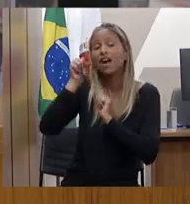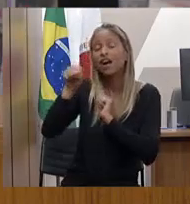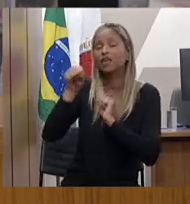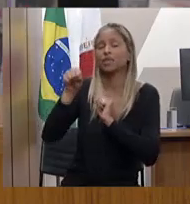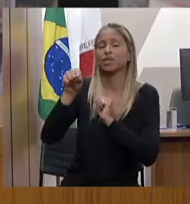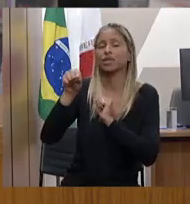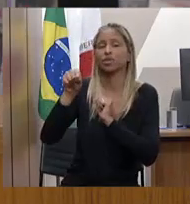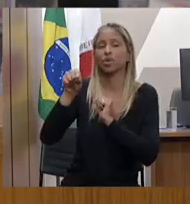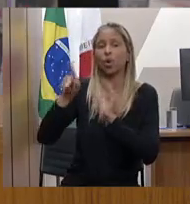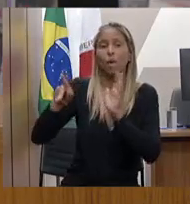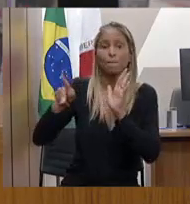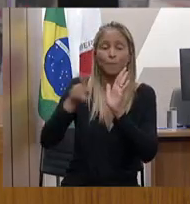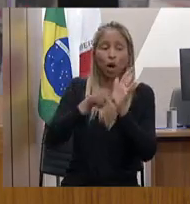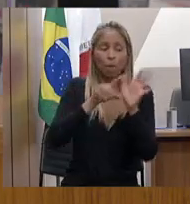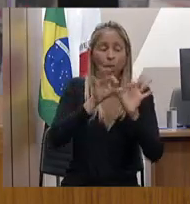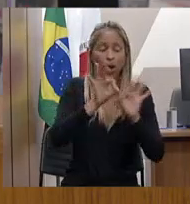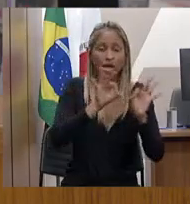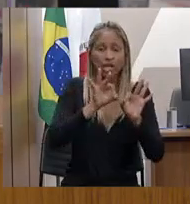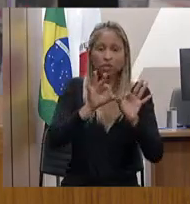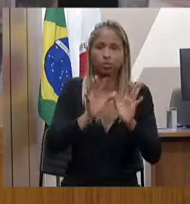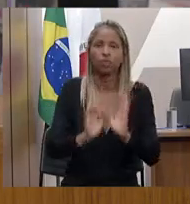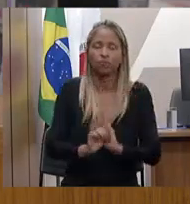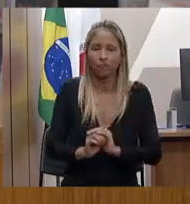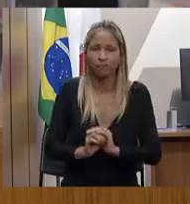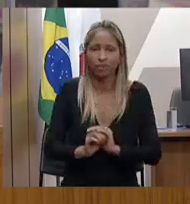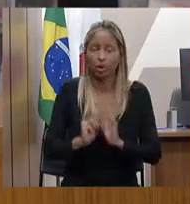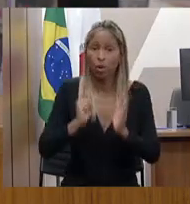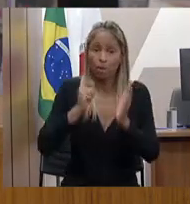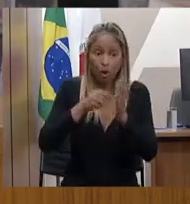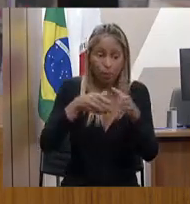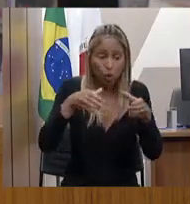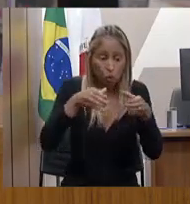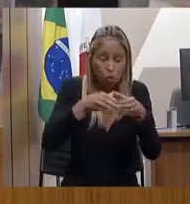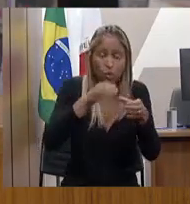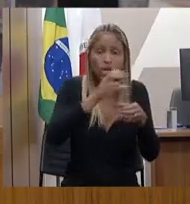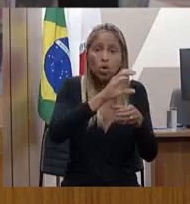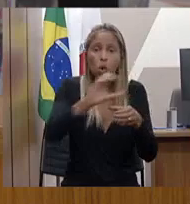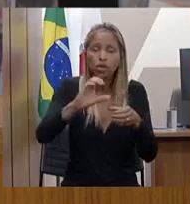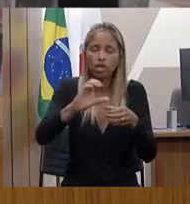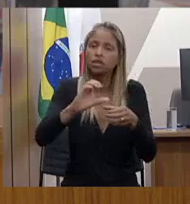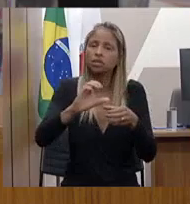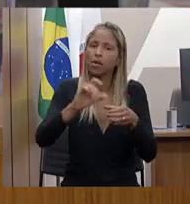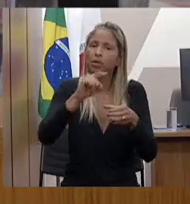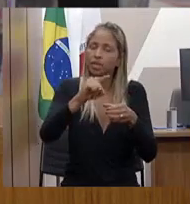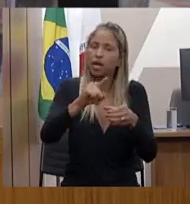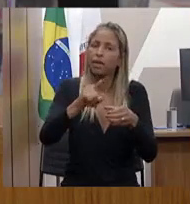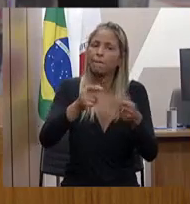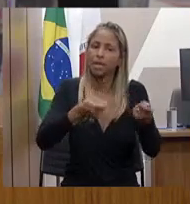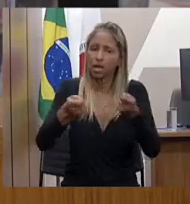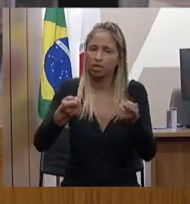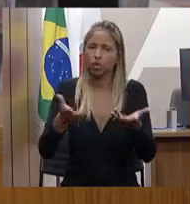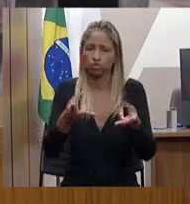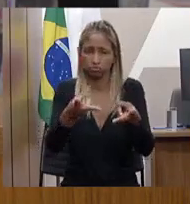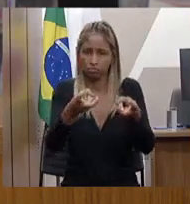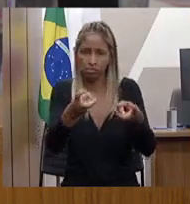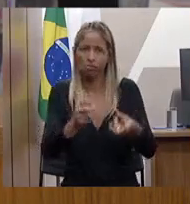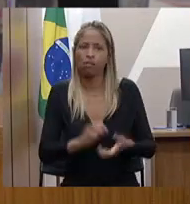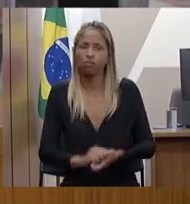são os próprios organismos patronais o próprio grupo que coordena essa a questão das mineradoras